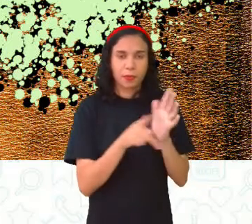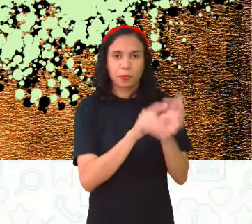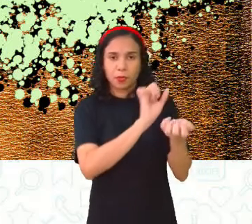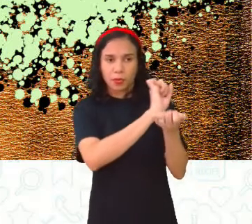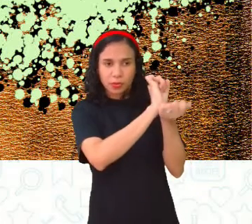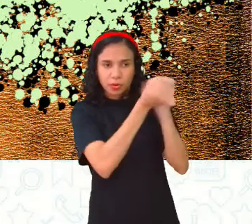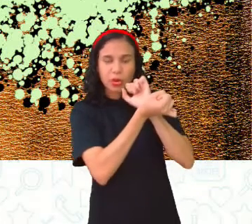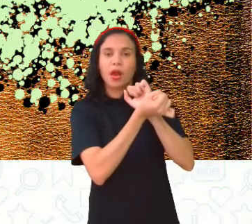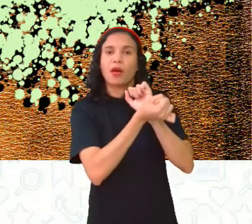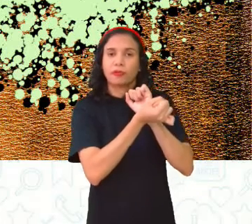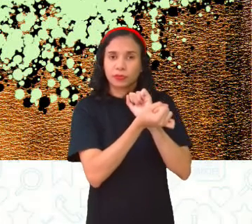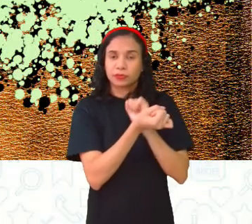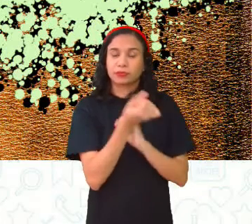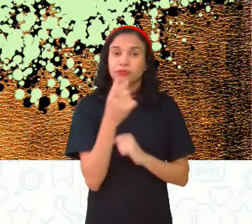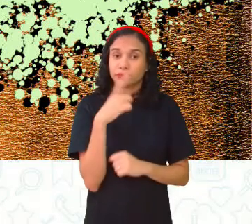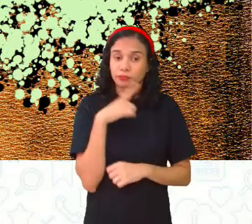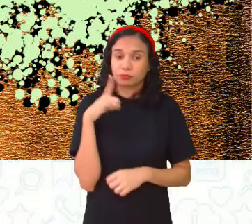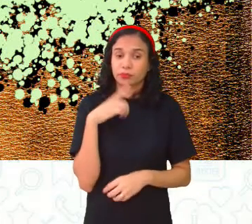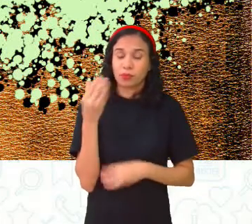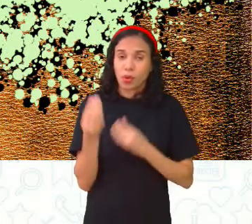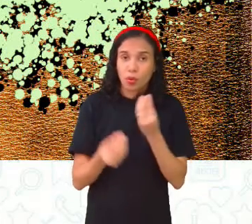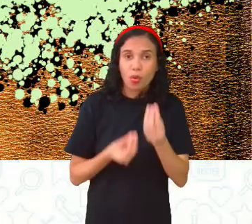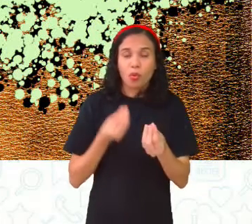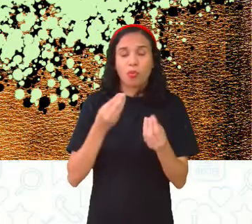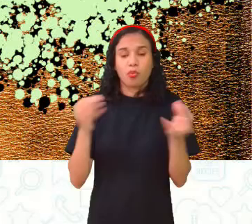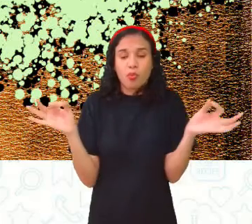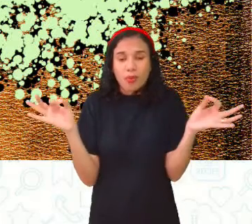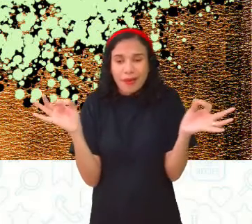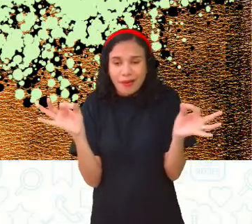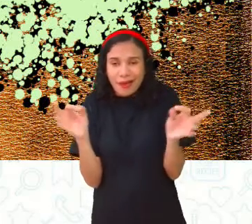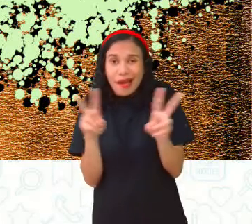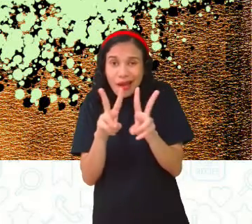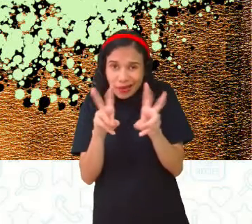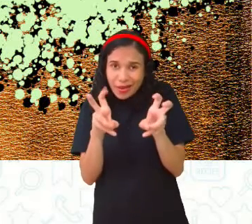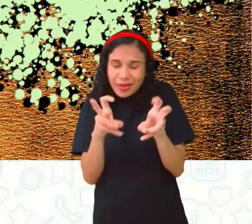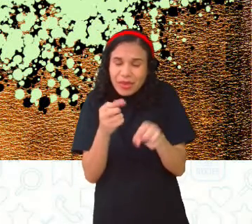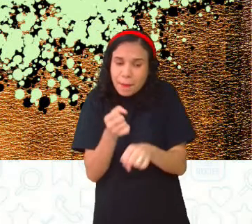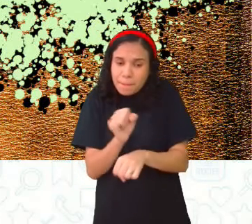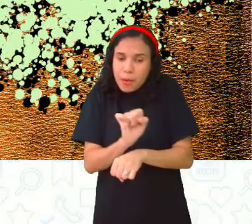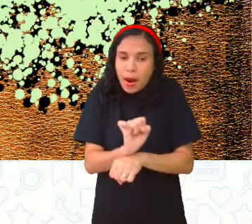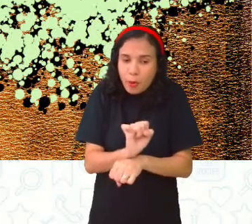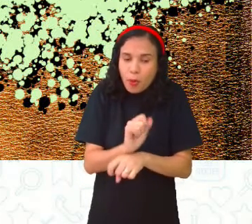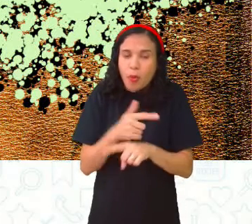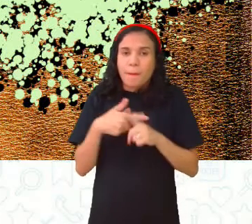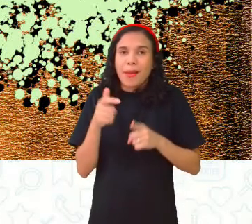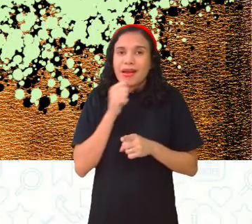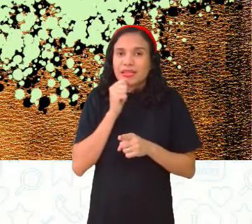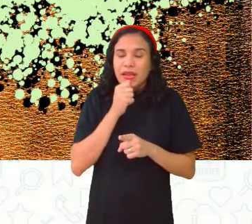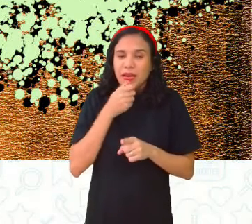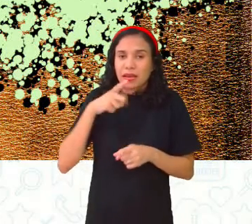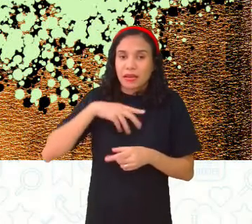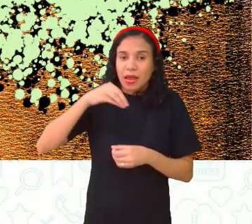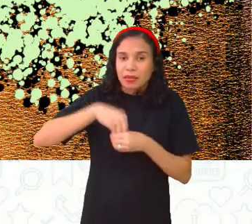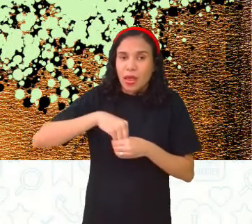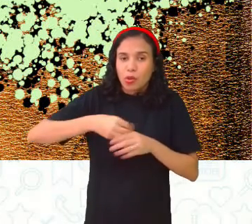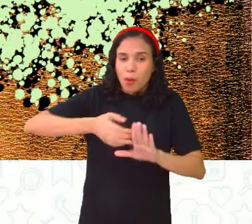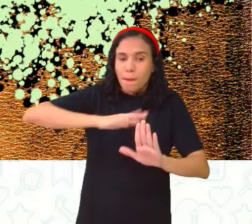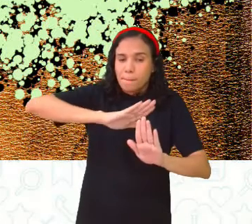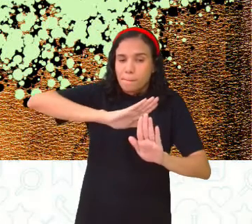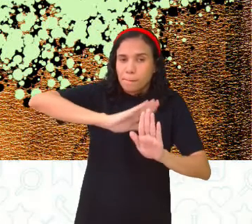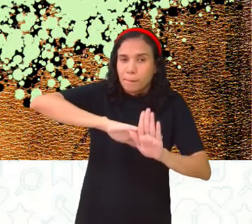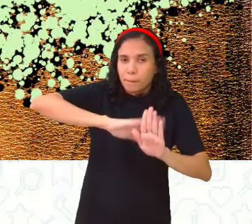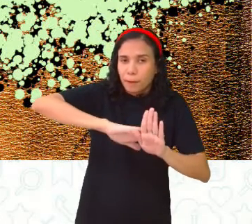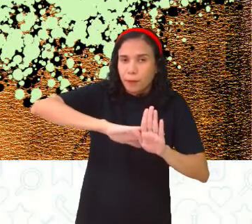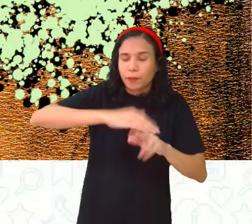escravos, teve essa extinção, porém tinha esse tráfico interno, né, como a gente estava